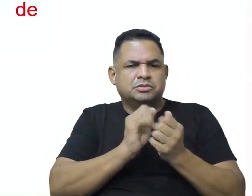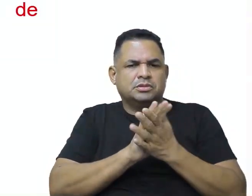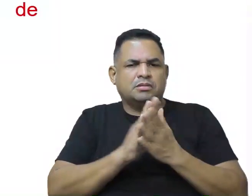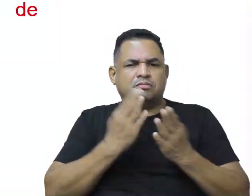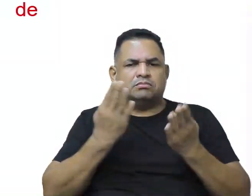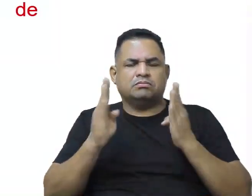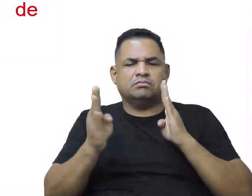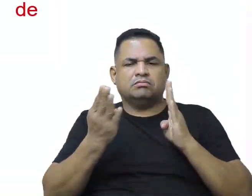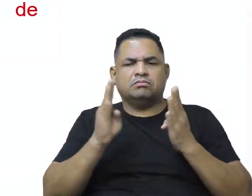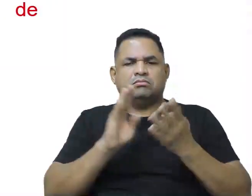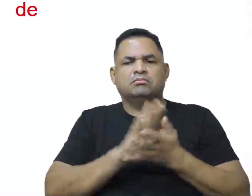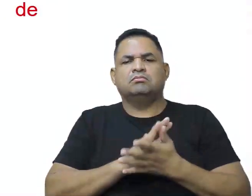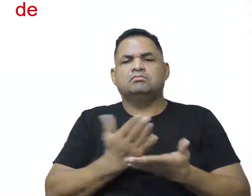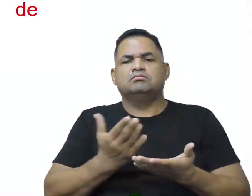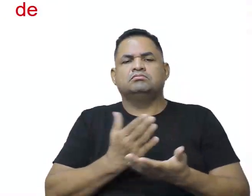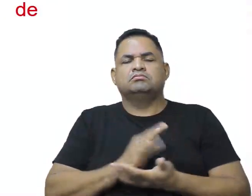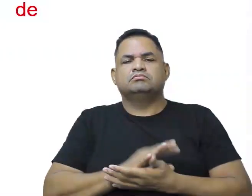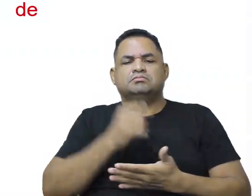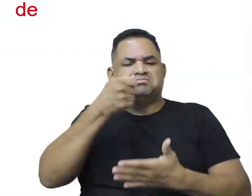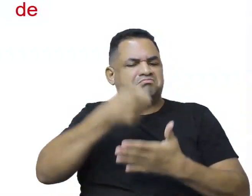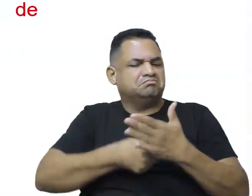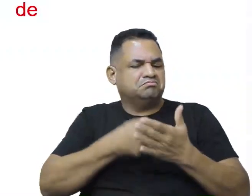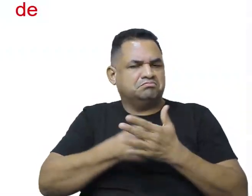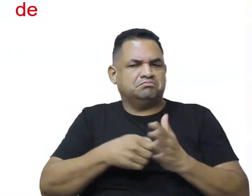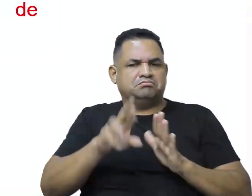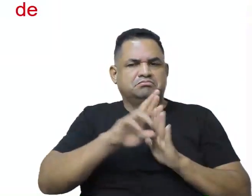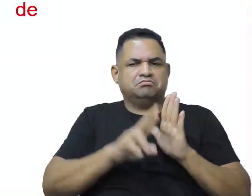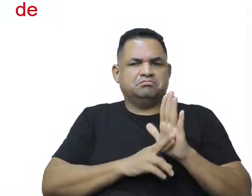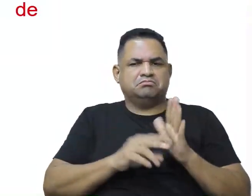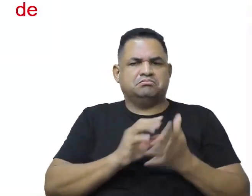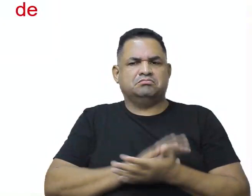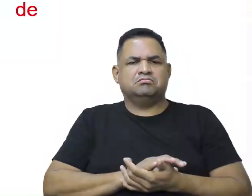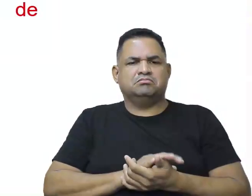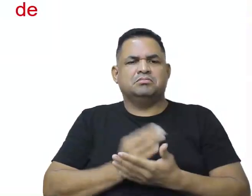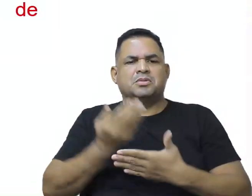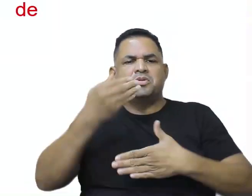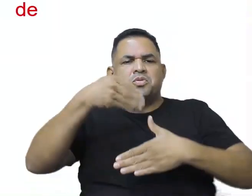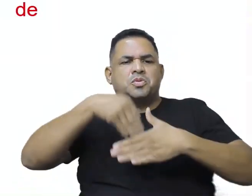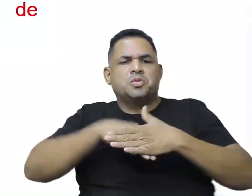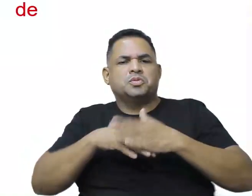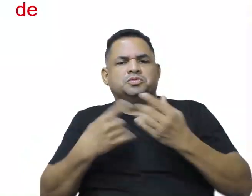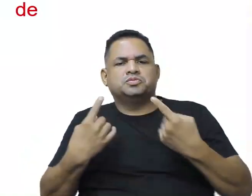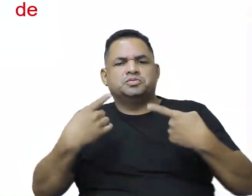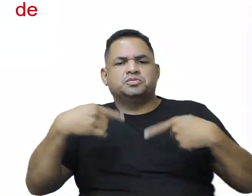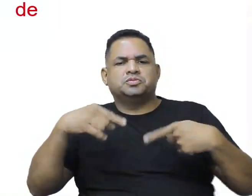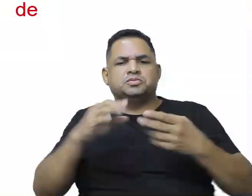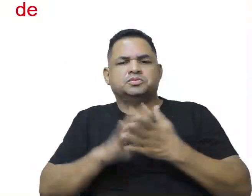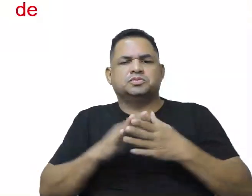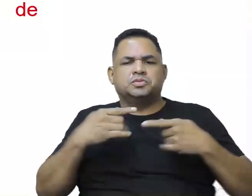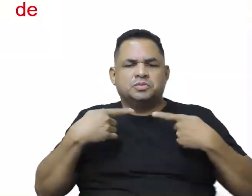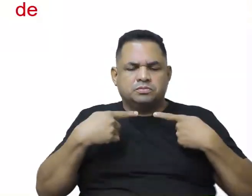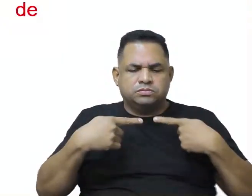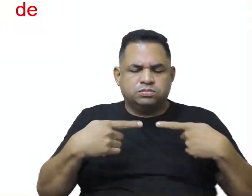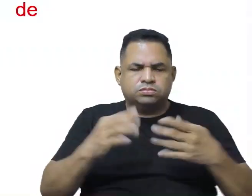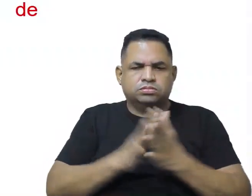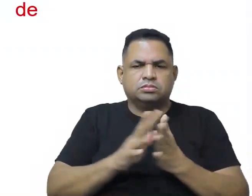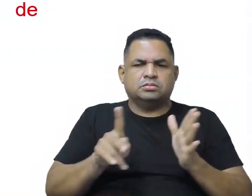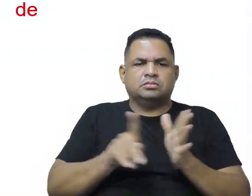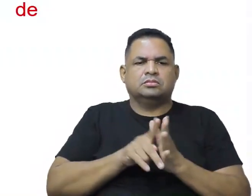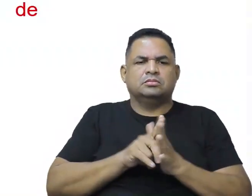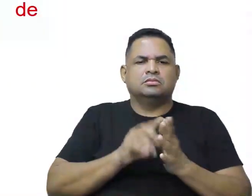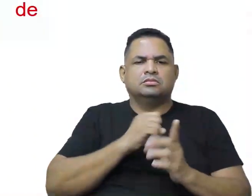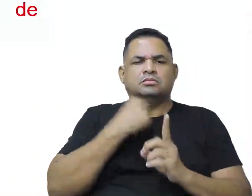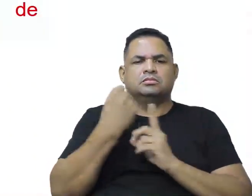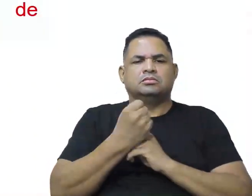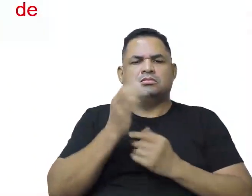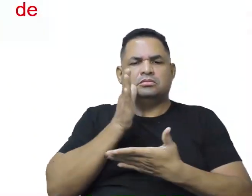seja tem uma classe dominante de tando essas regras para nós que procura camuflar as contradições os conflitos